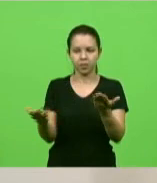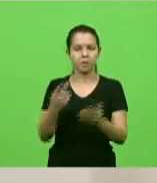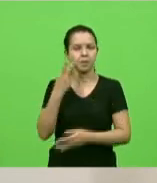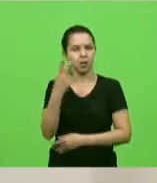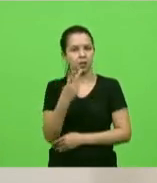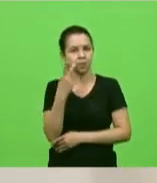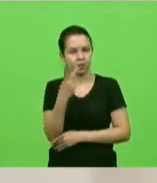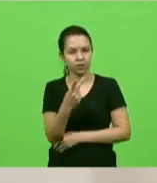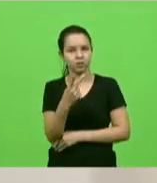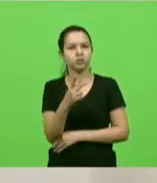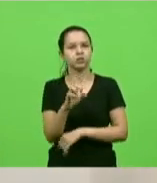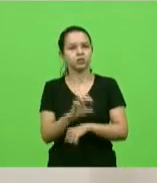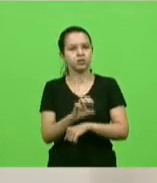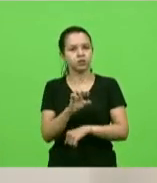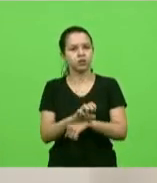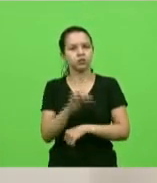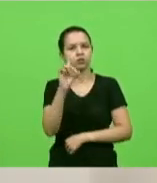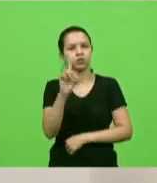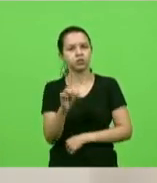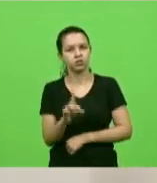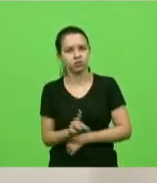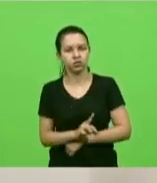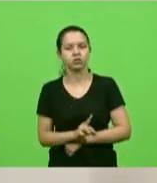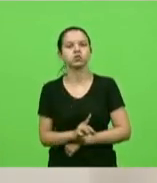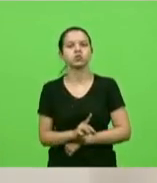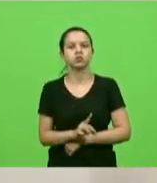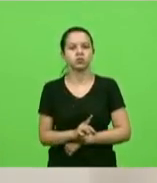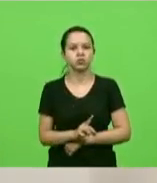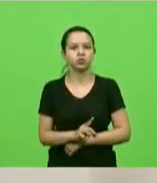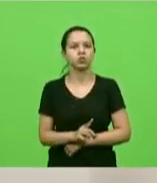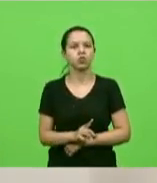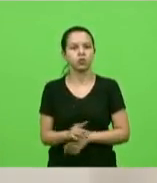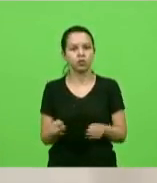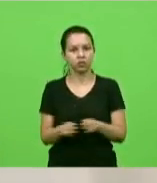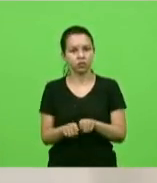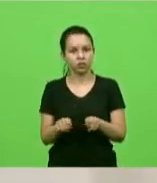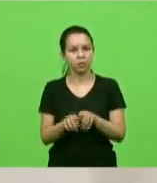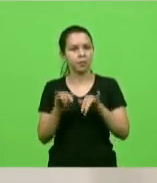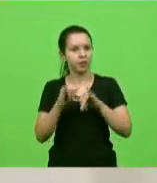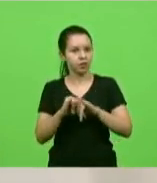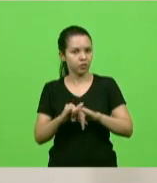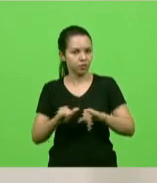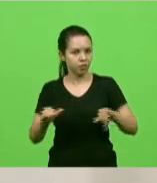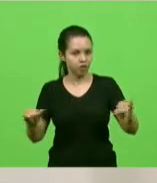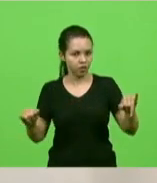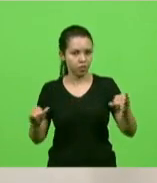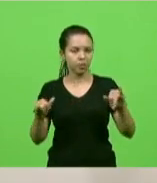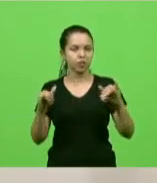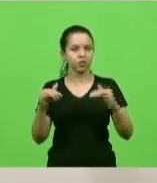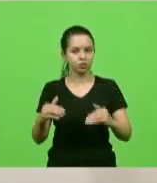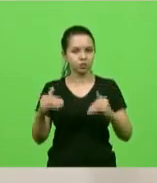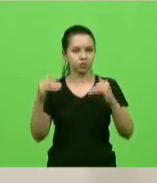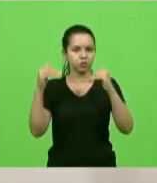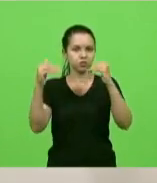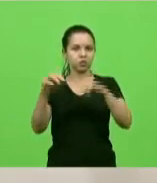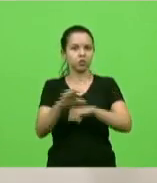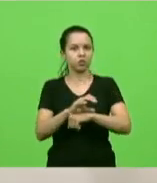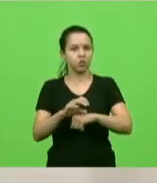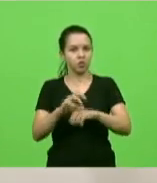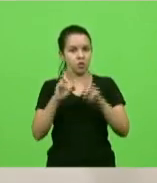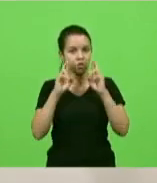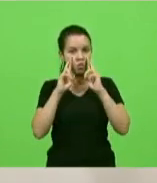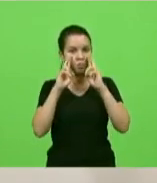e de Estado de Direito, que se manifesta pela consagração da supremacia constitucional e o respeito aos